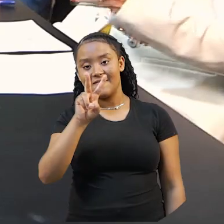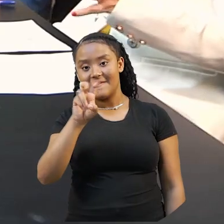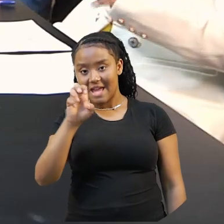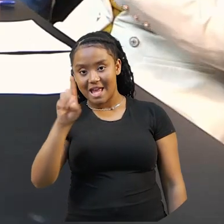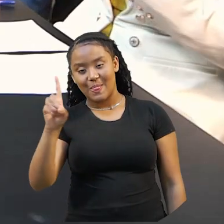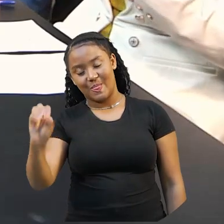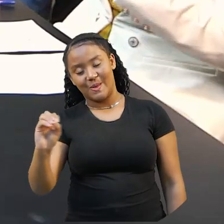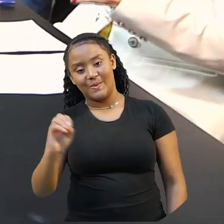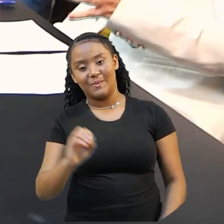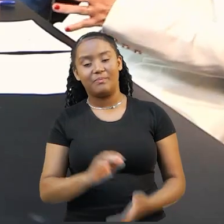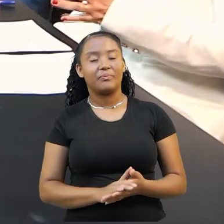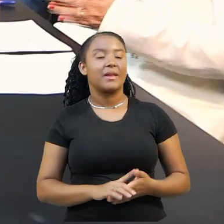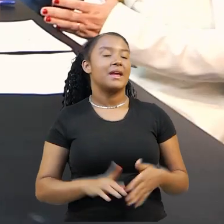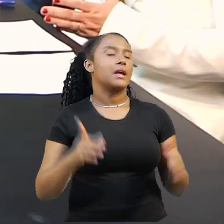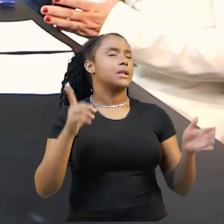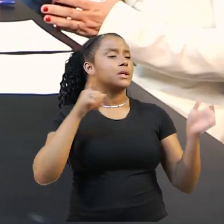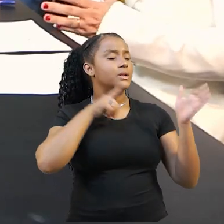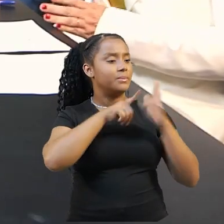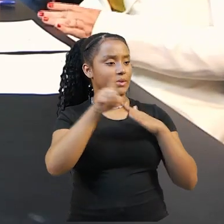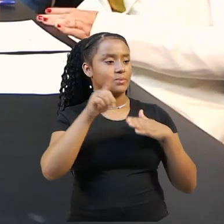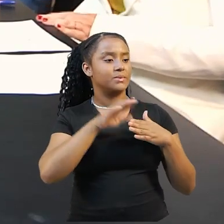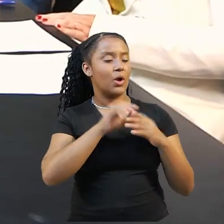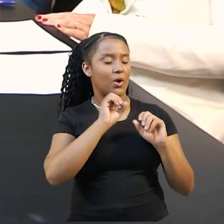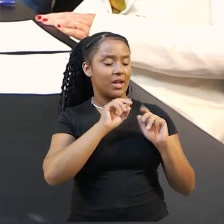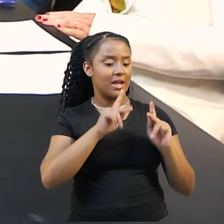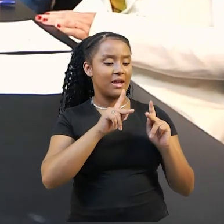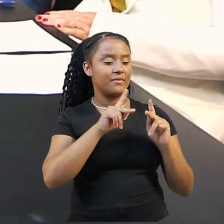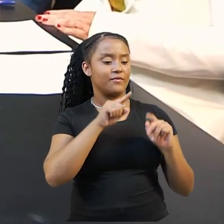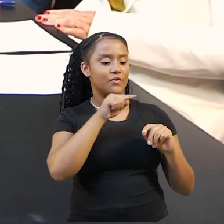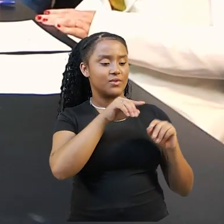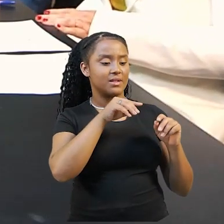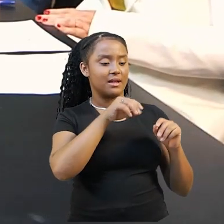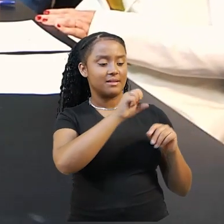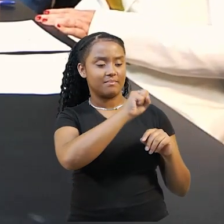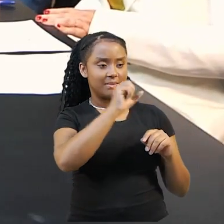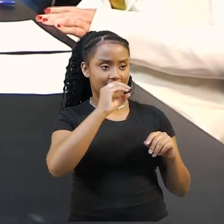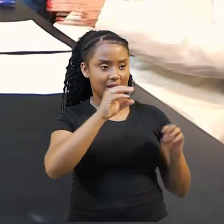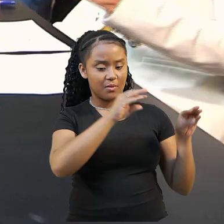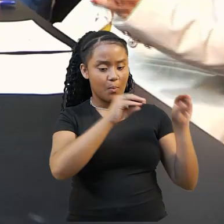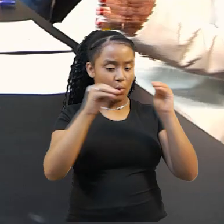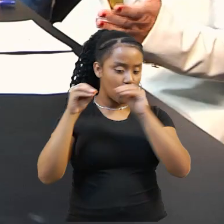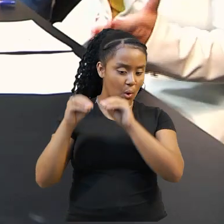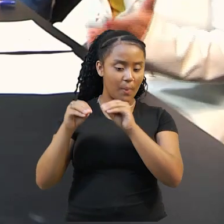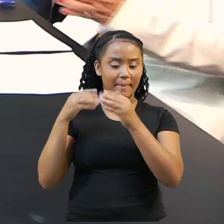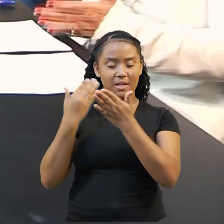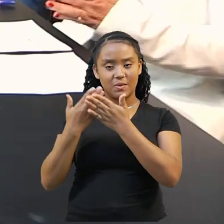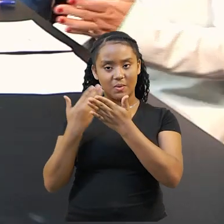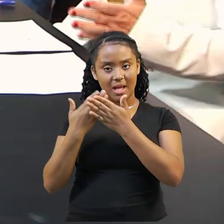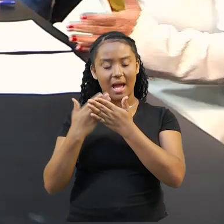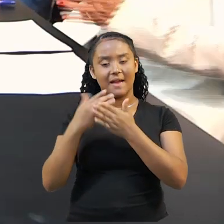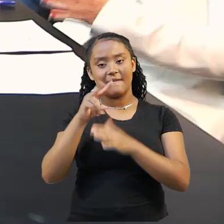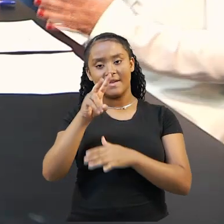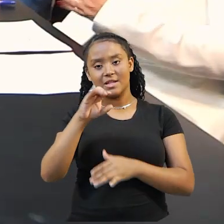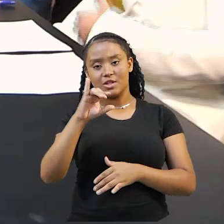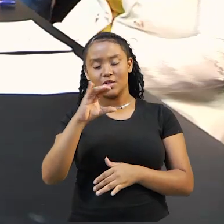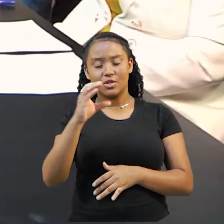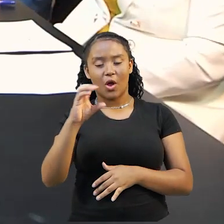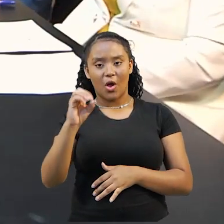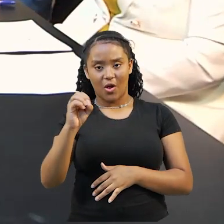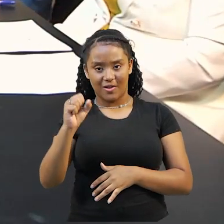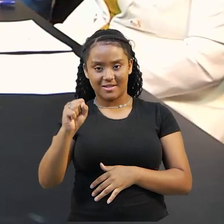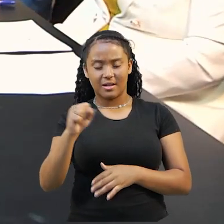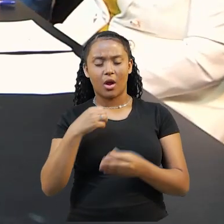sua família, seus irmãos, para estudar em Viçosa, na Universidade Federal. Como foi essa mudança, essa